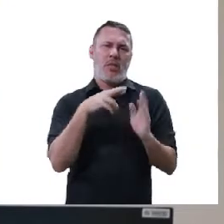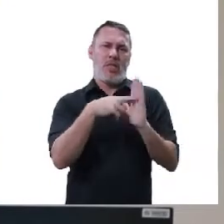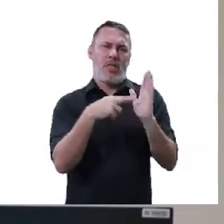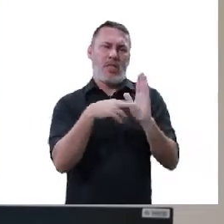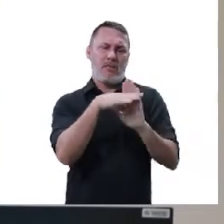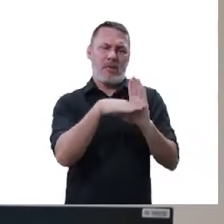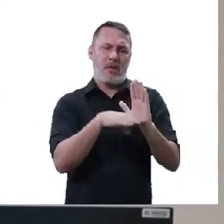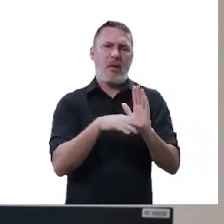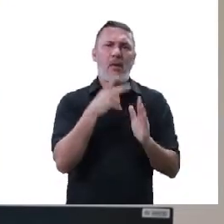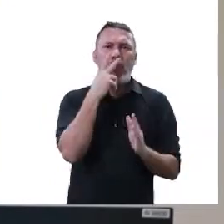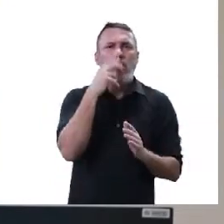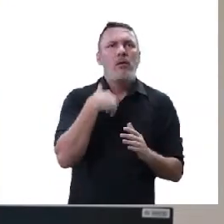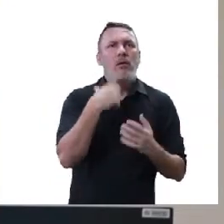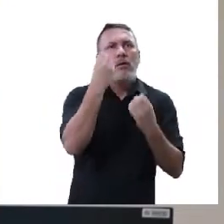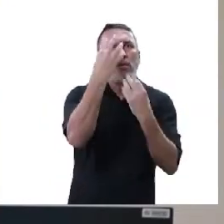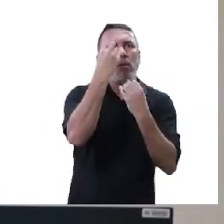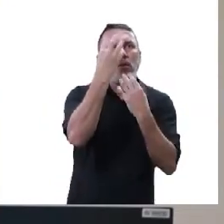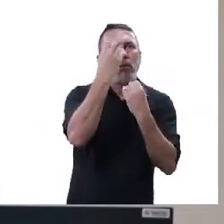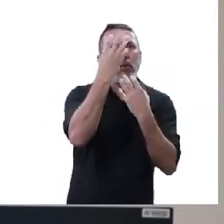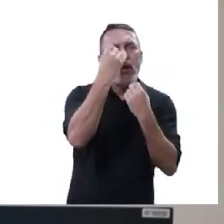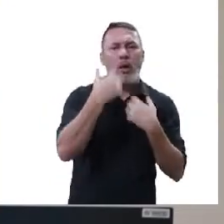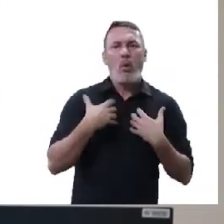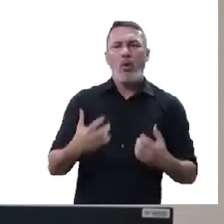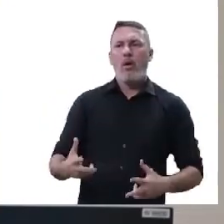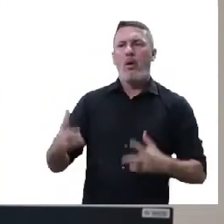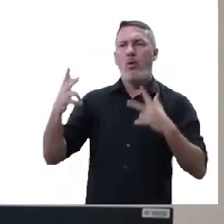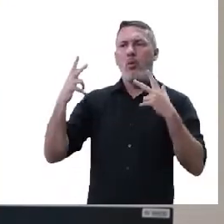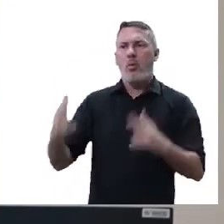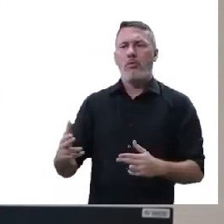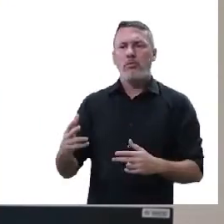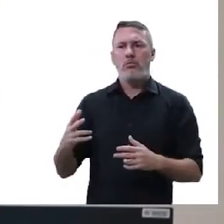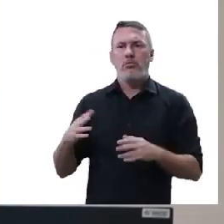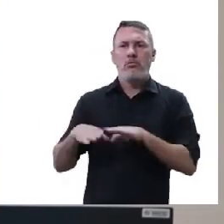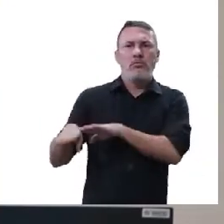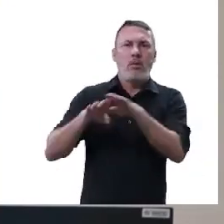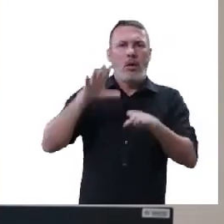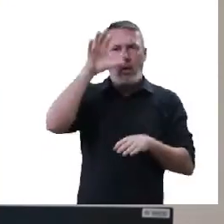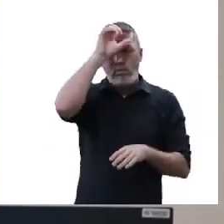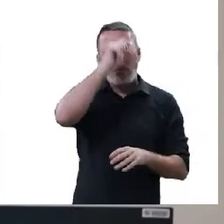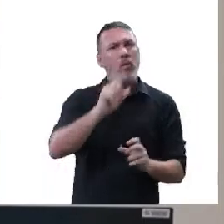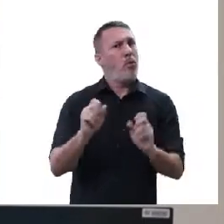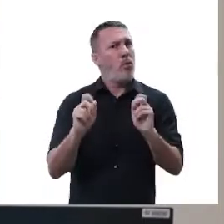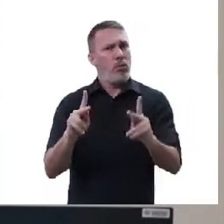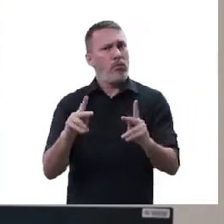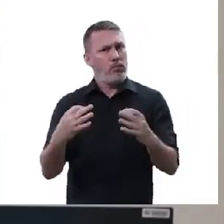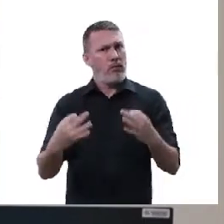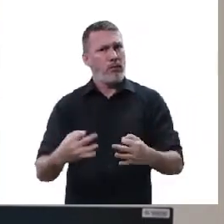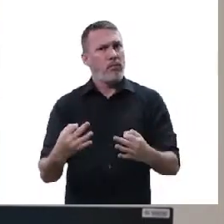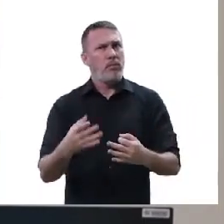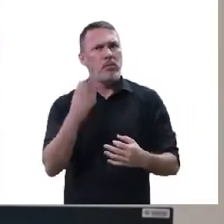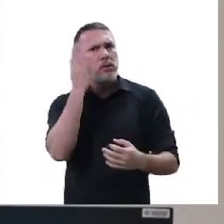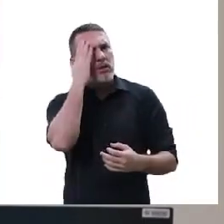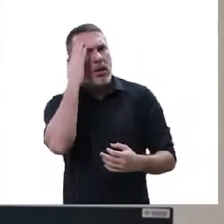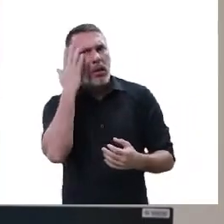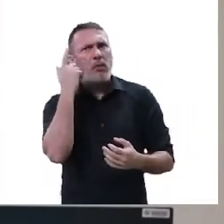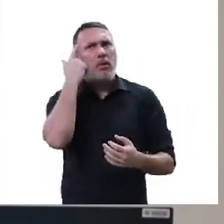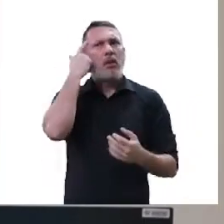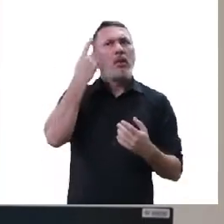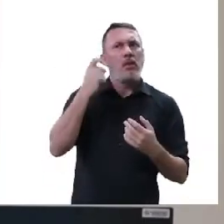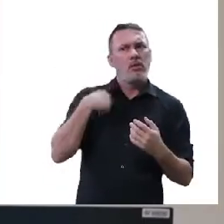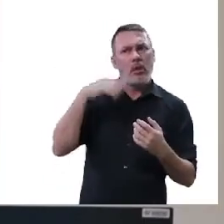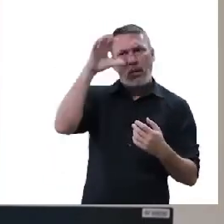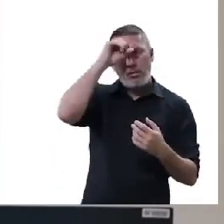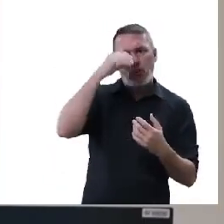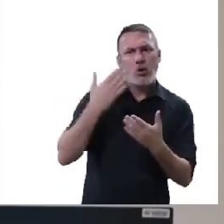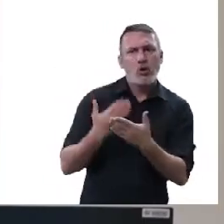que todos que estão à sua volta tenham a mesma oportunidade. Perfeito! Se você trabalhar com processo educativo, olha, eu aprendi